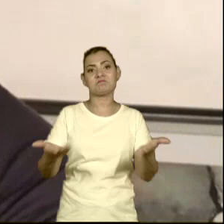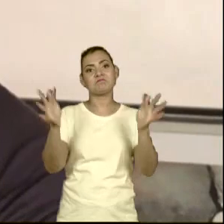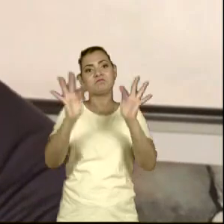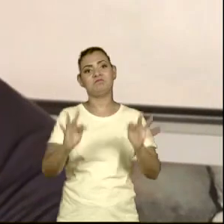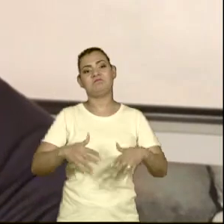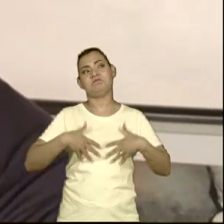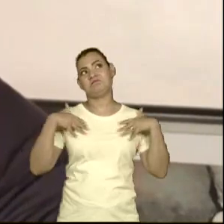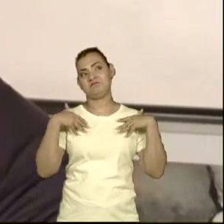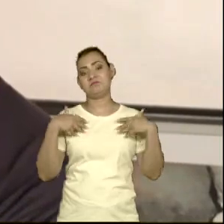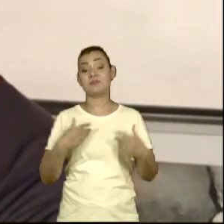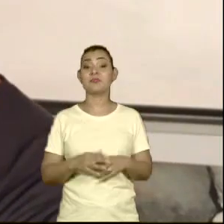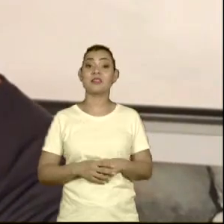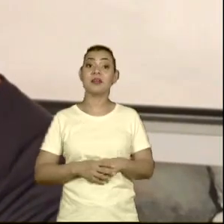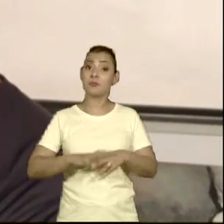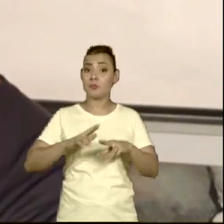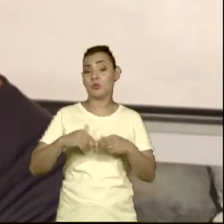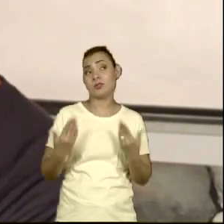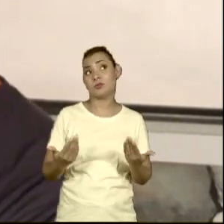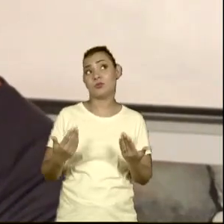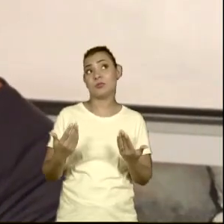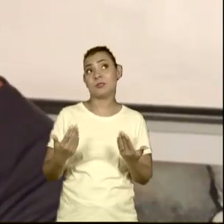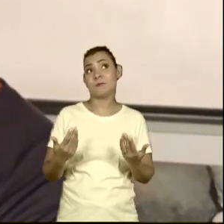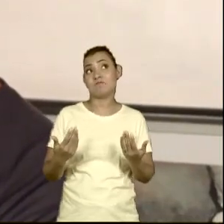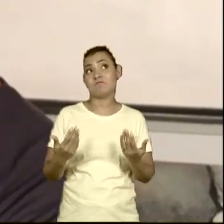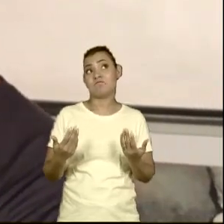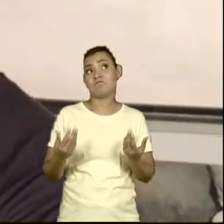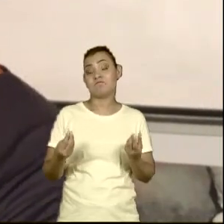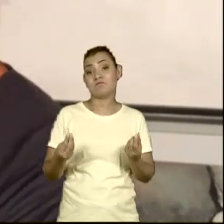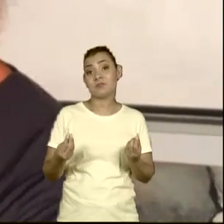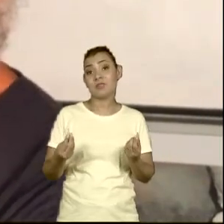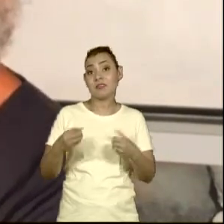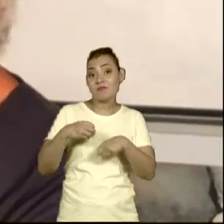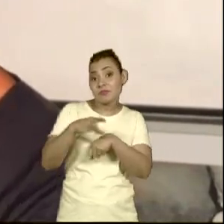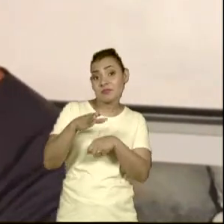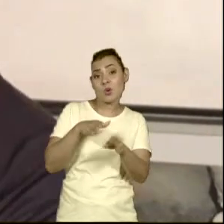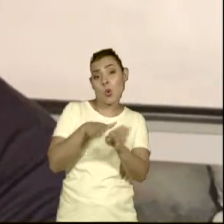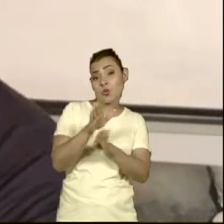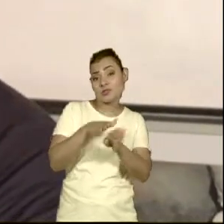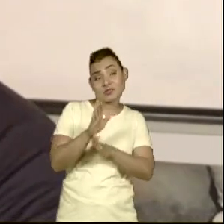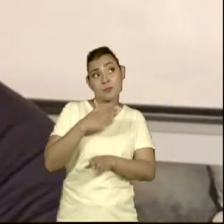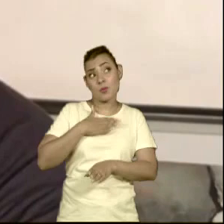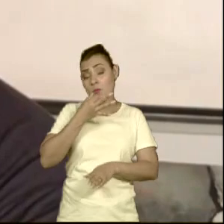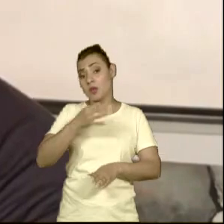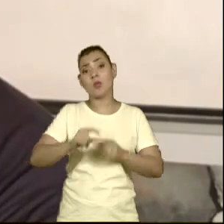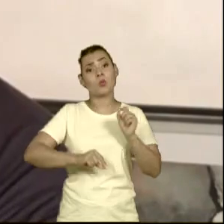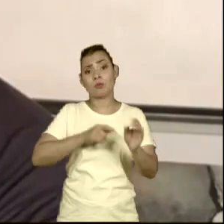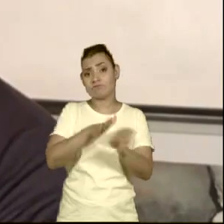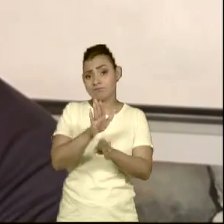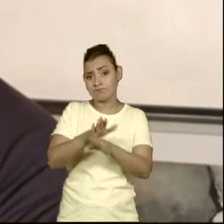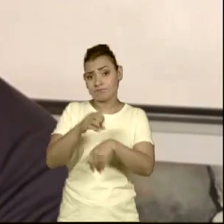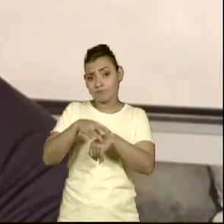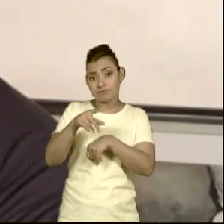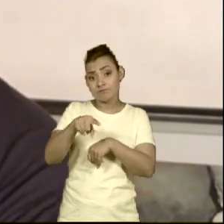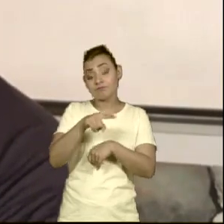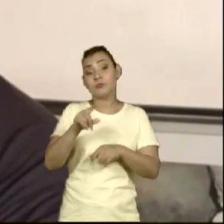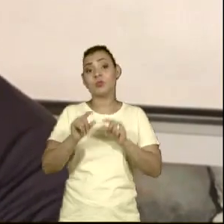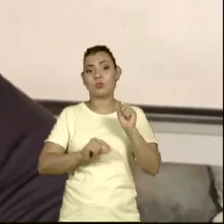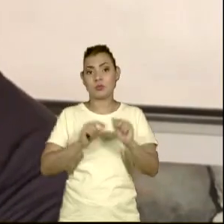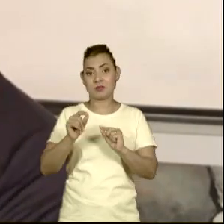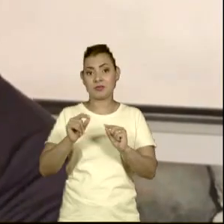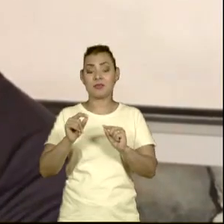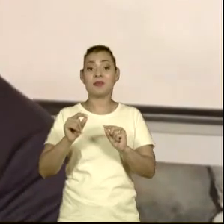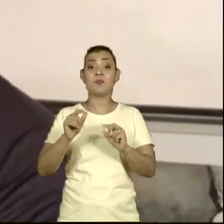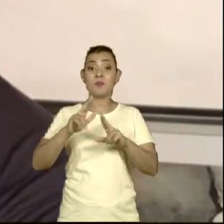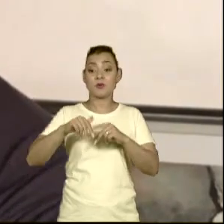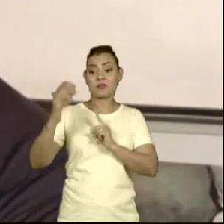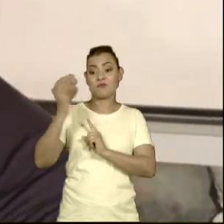muito feliz. Então, eu vou te dar o meu conselho, a minha opinião, mas vou te dar o meu conselho, a minha opinião dentro da